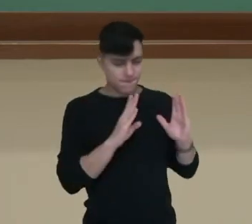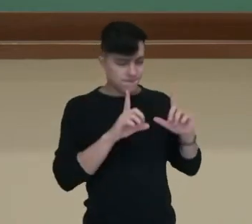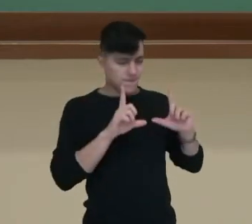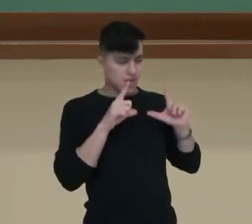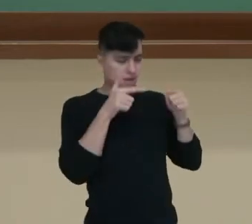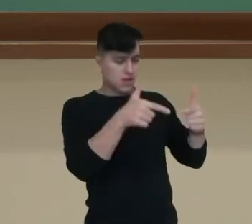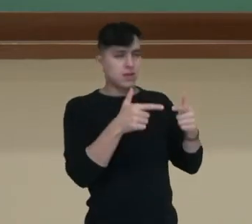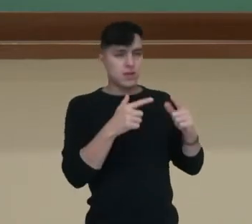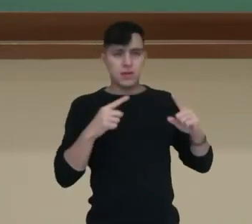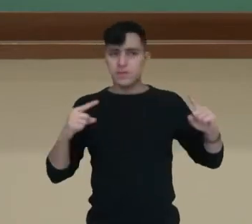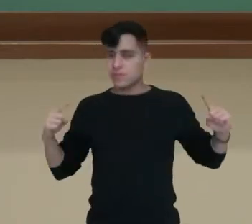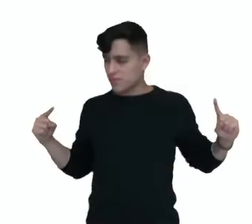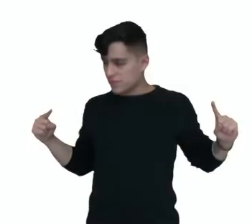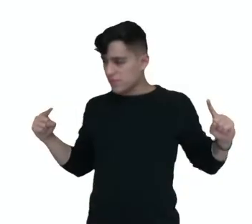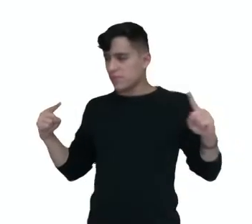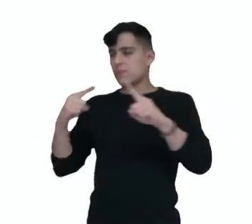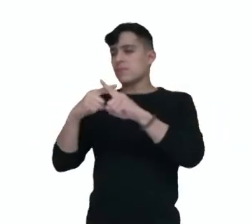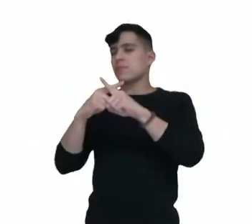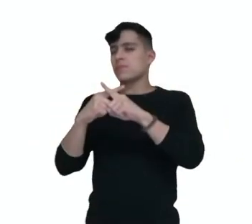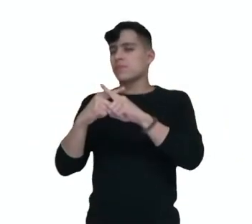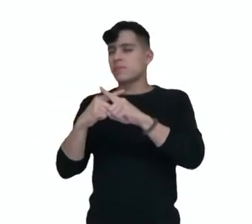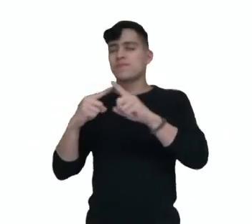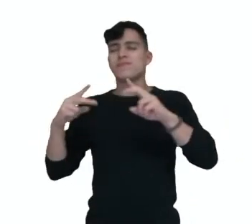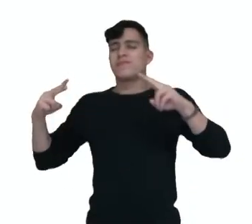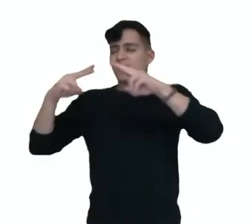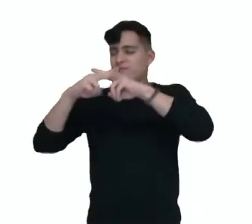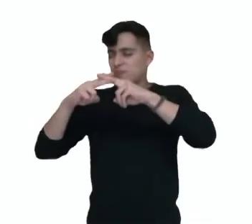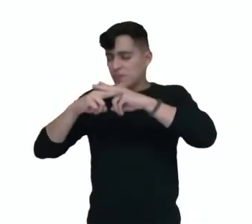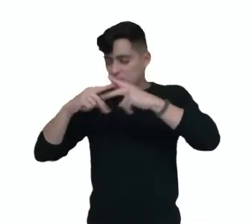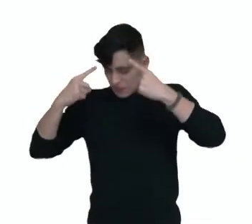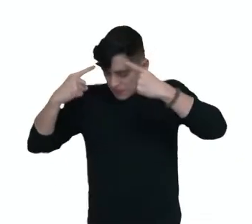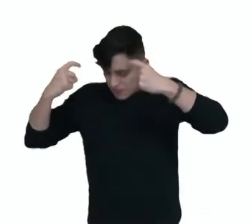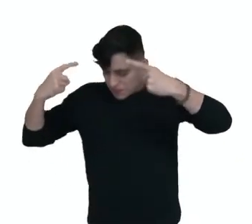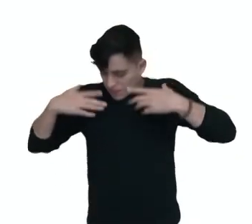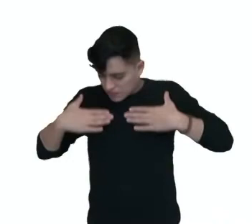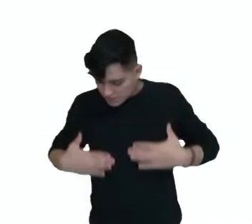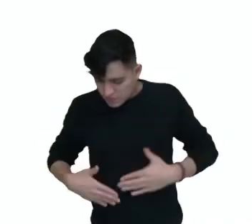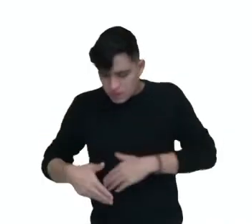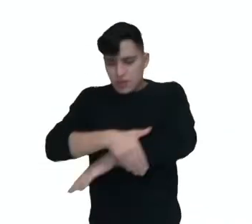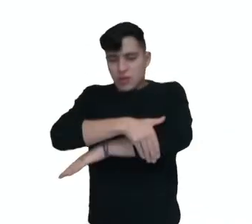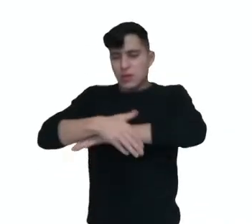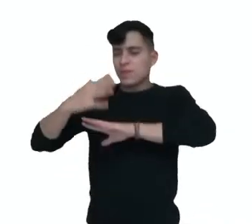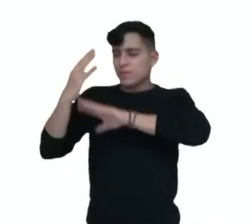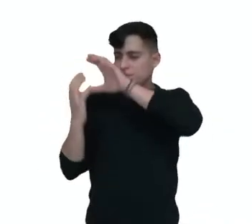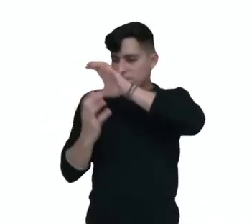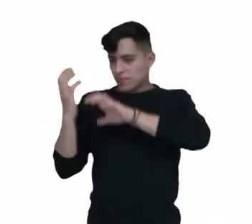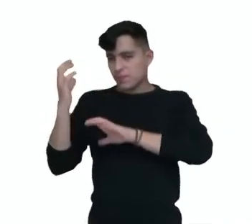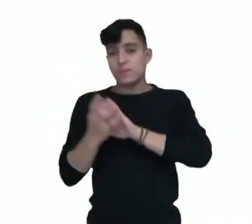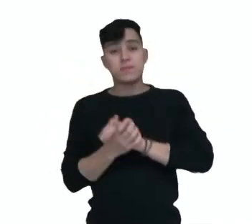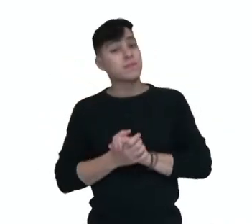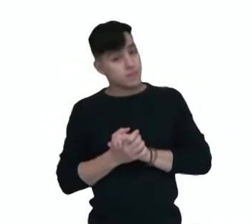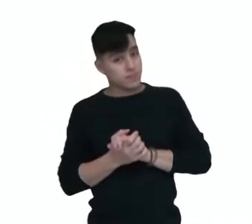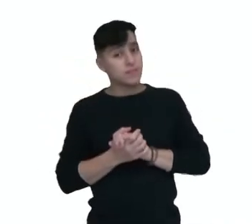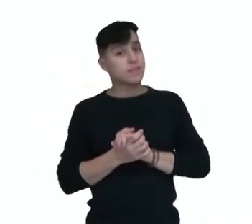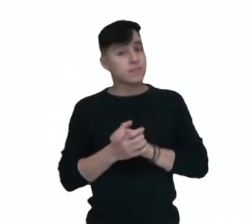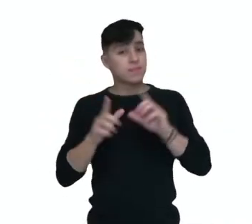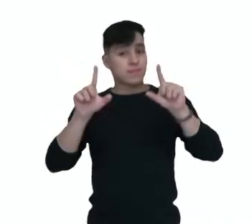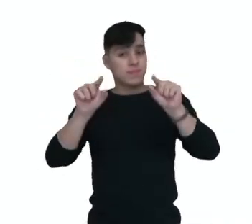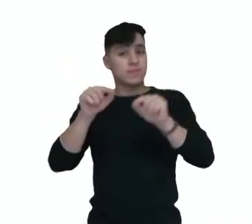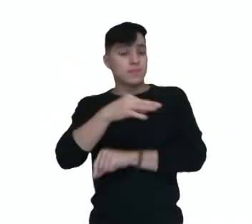lutas, artes marciais, de mera violência física, briga de rua? É a organização de suas técnicas em um